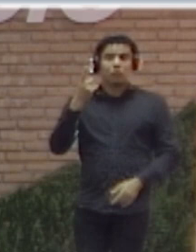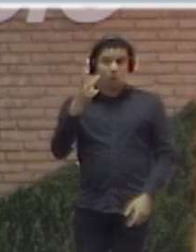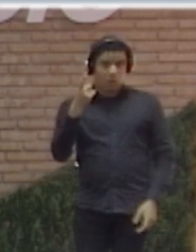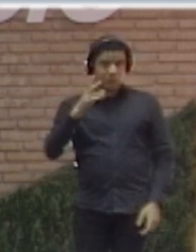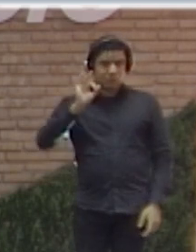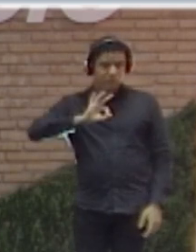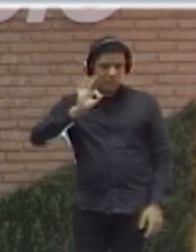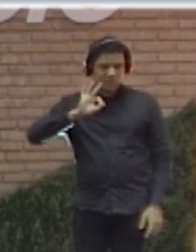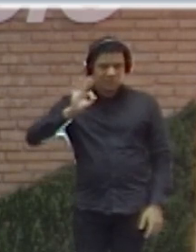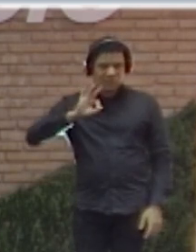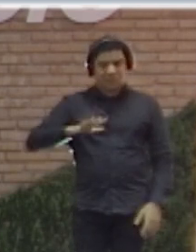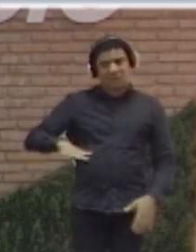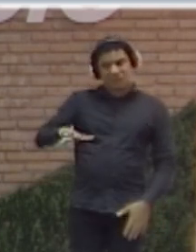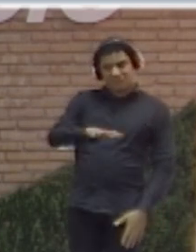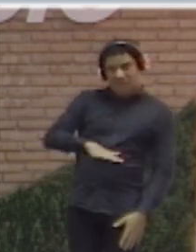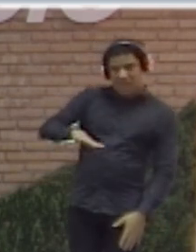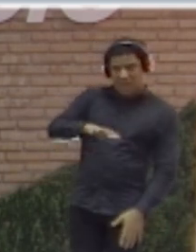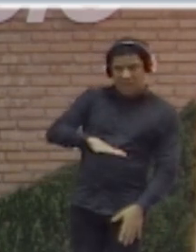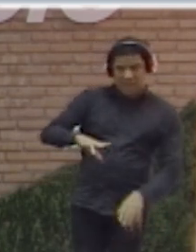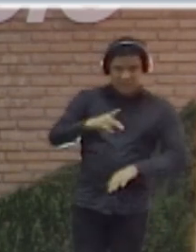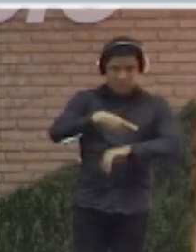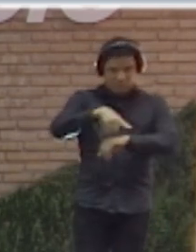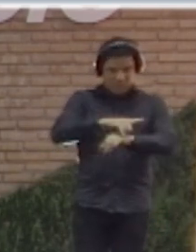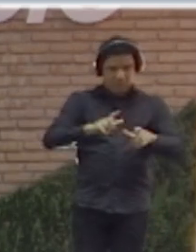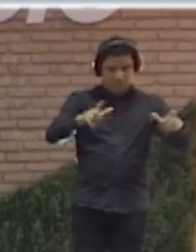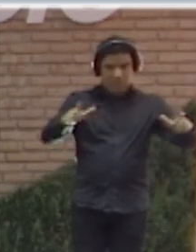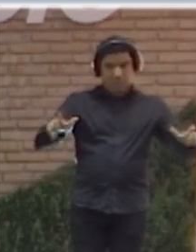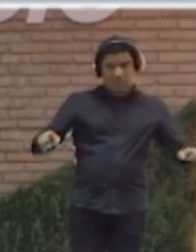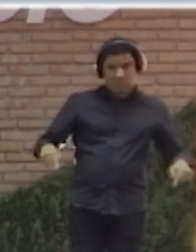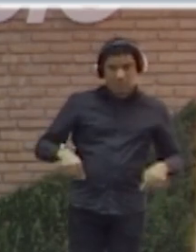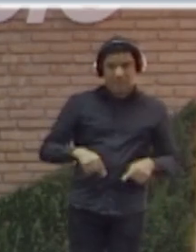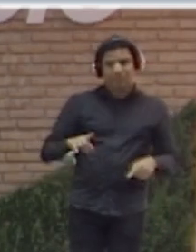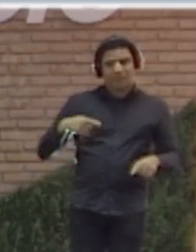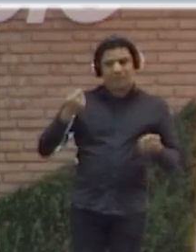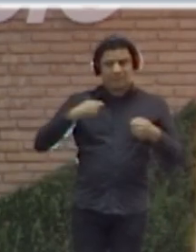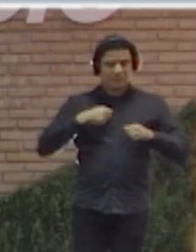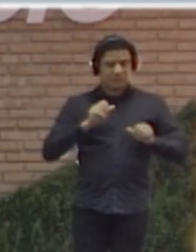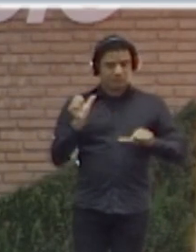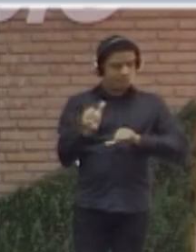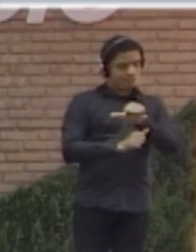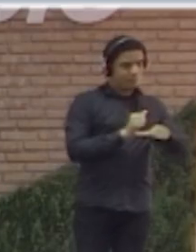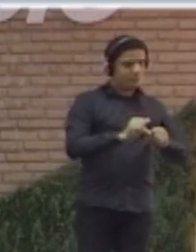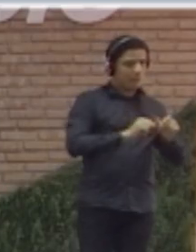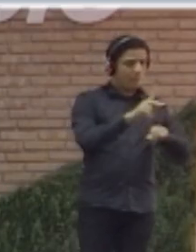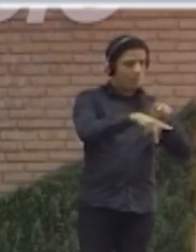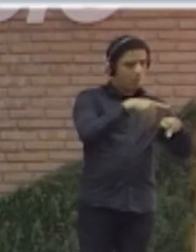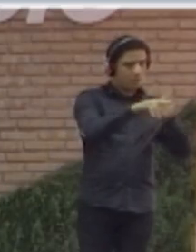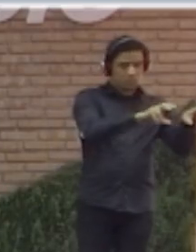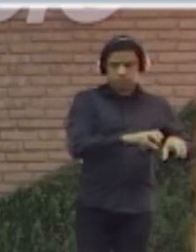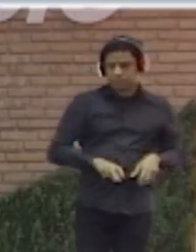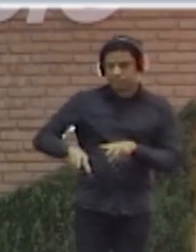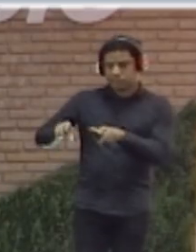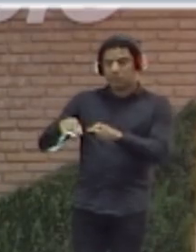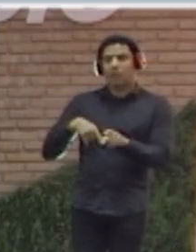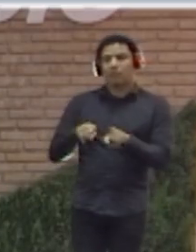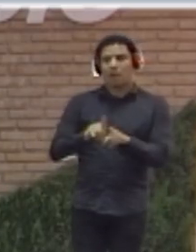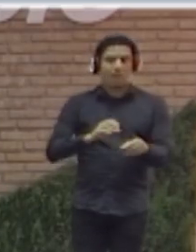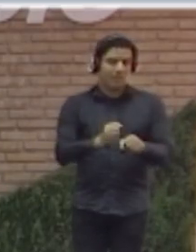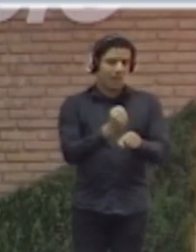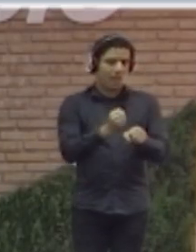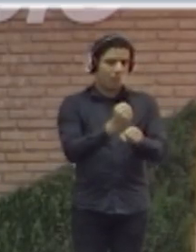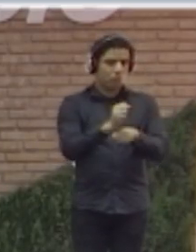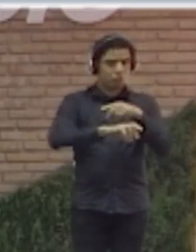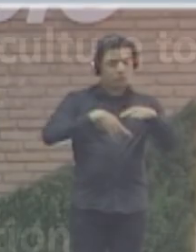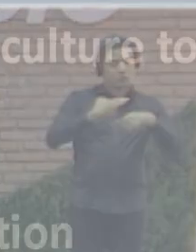12% da nossa área territorial e tivemos que, então, reassentar 15% da população. Tivemos que reconstruir nosso